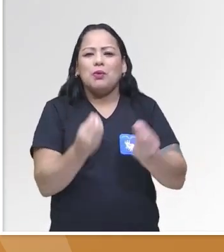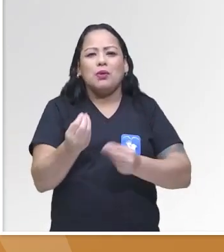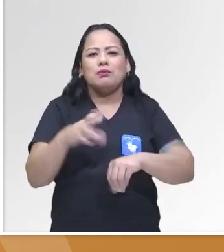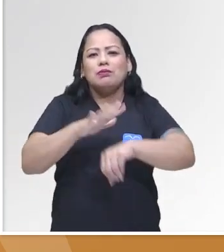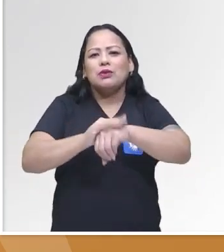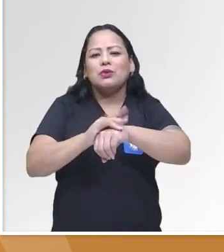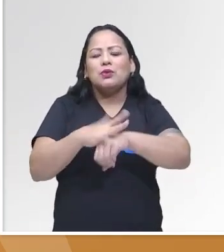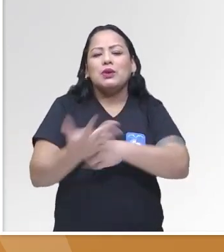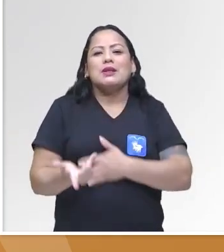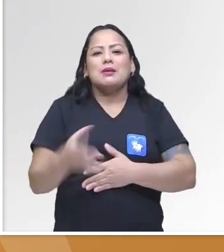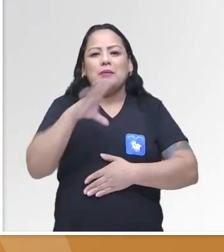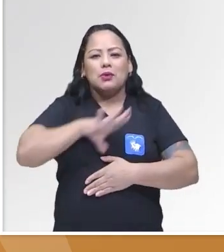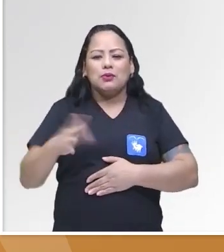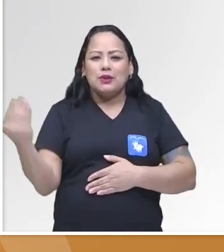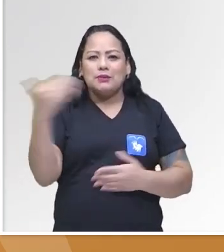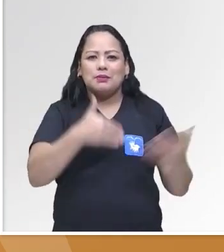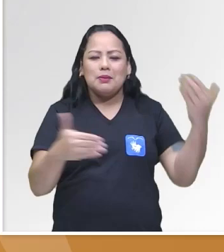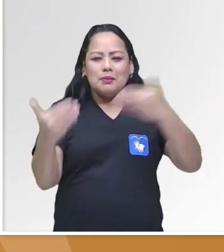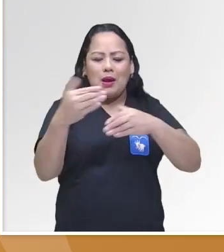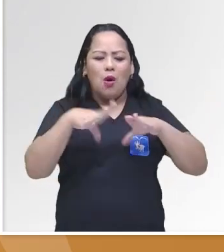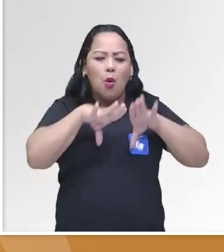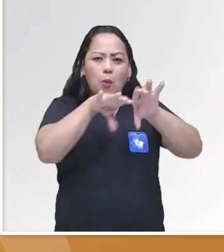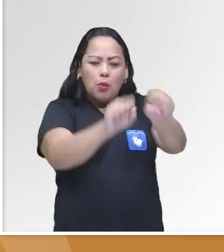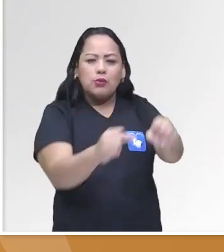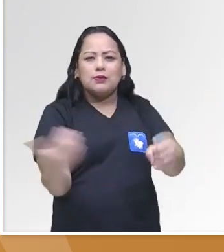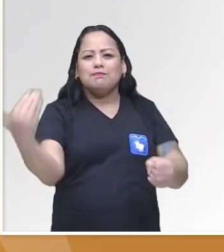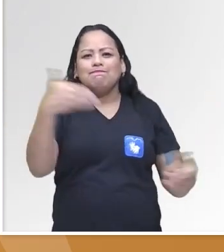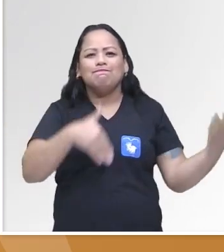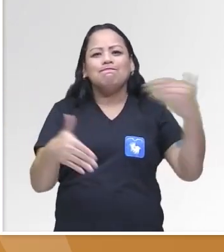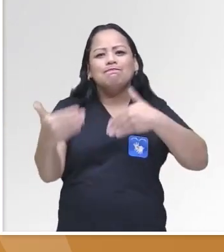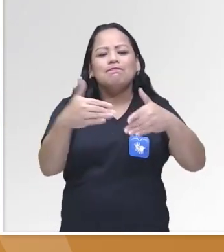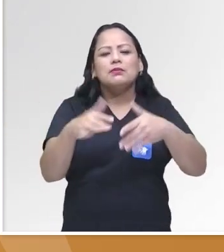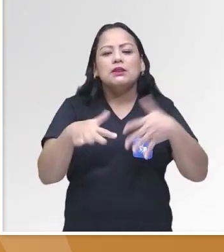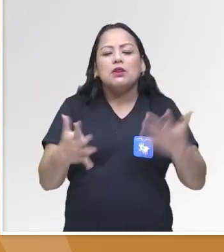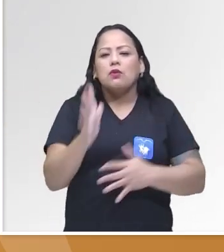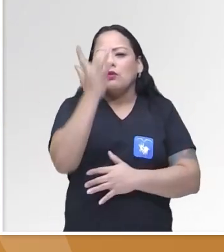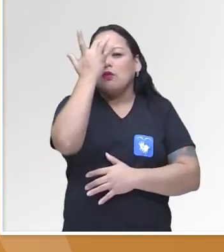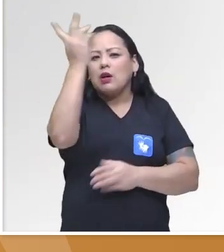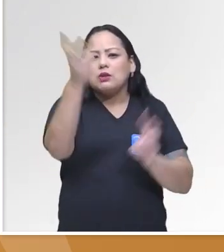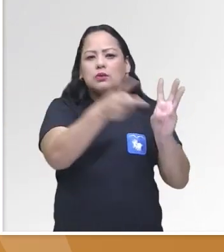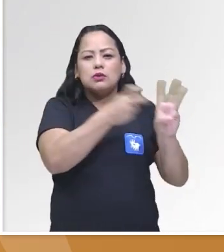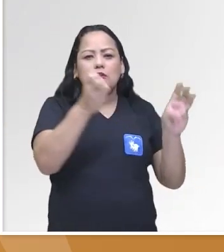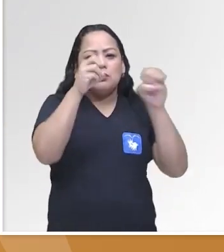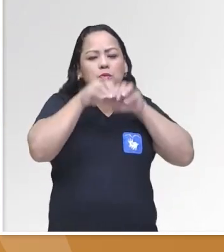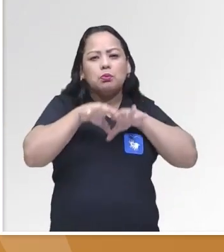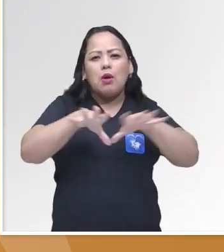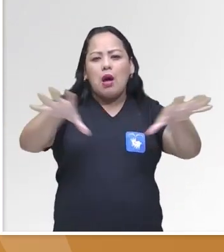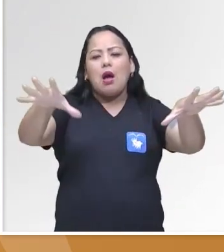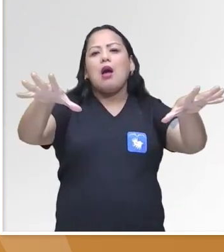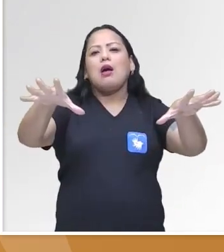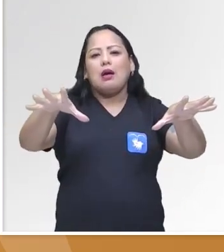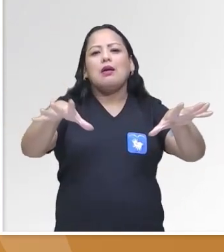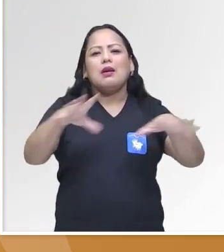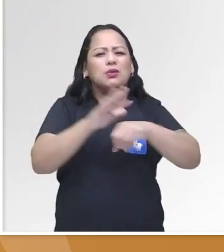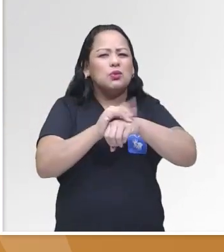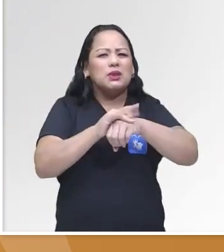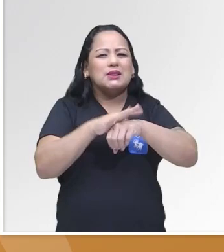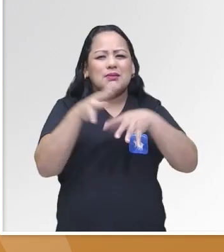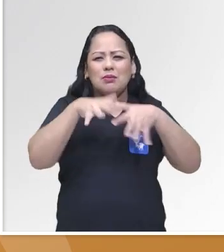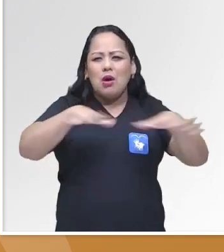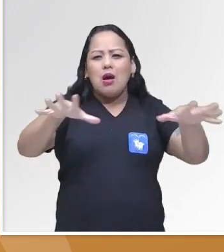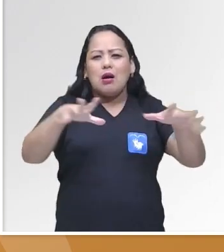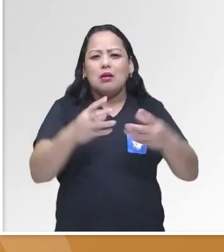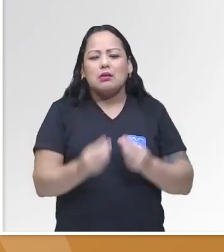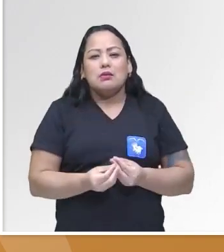brancos trouxeram, que o colonizador trouxe. E aí, facilmente, elas se espalhavam. Então, o que era uma simples gripe